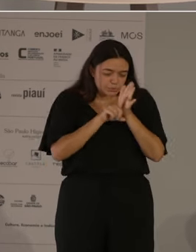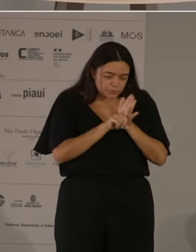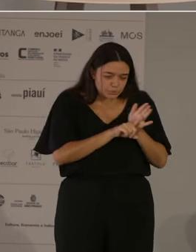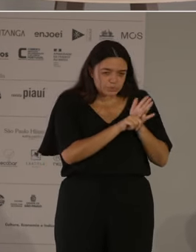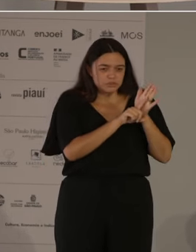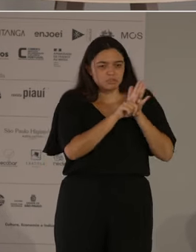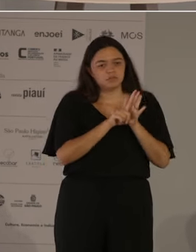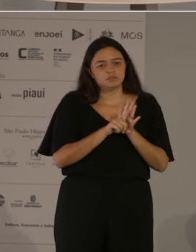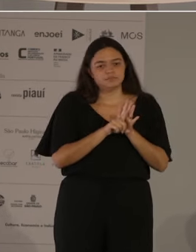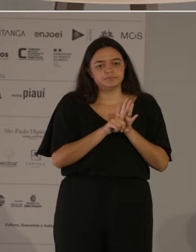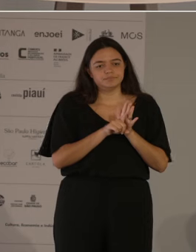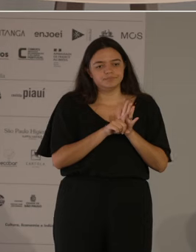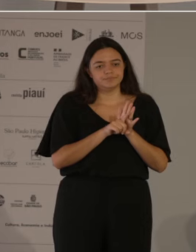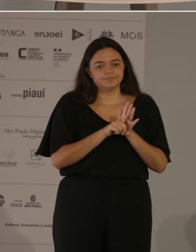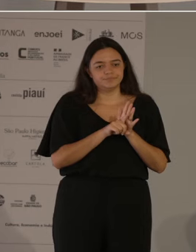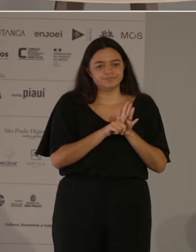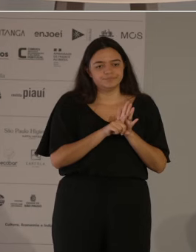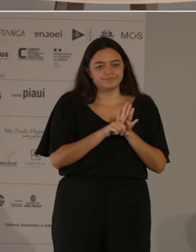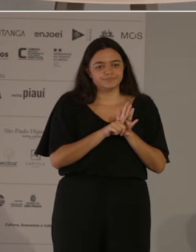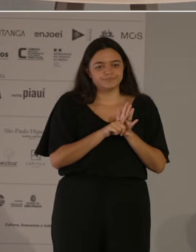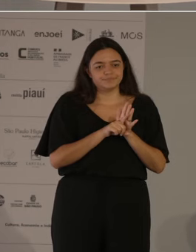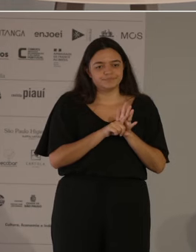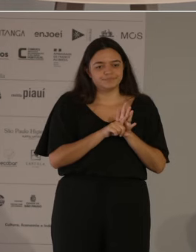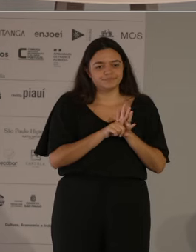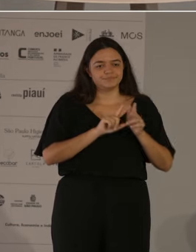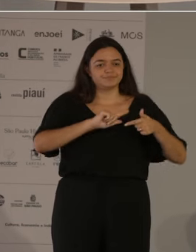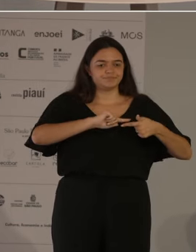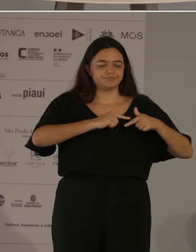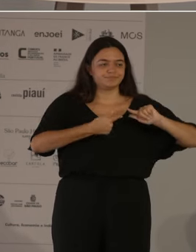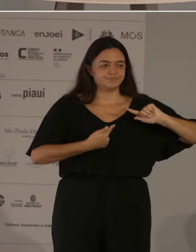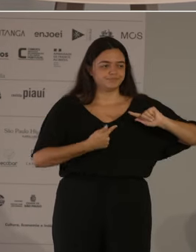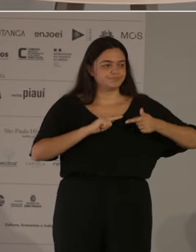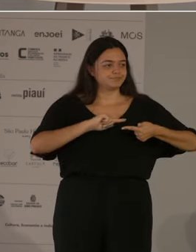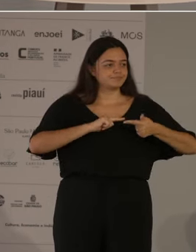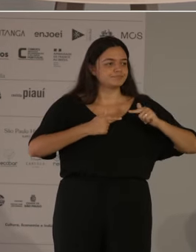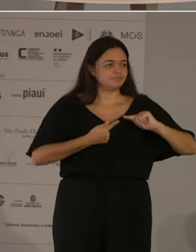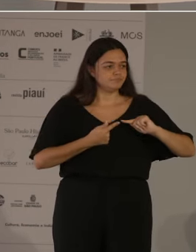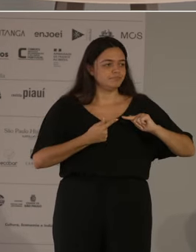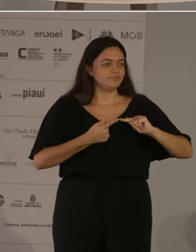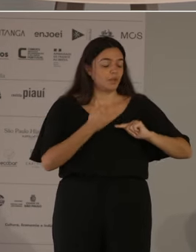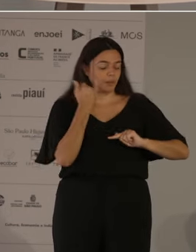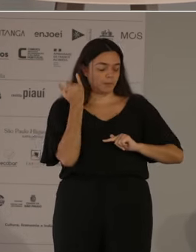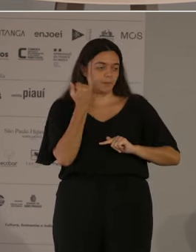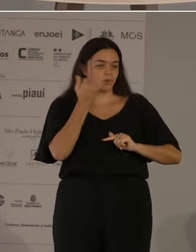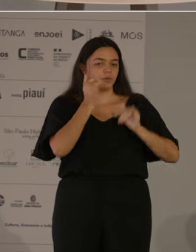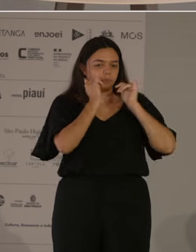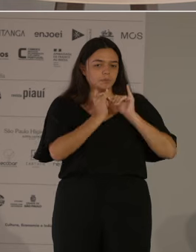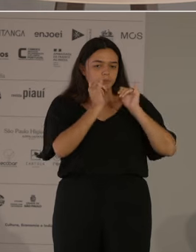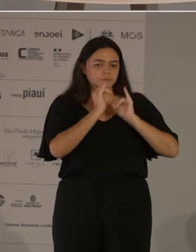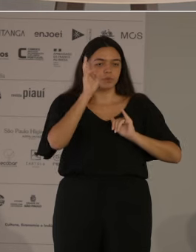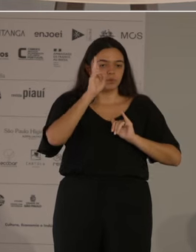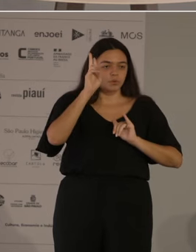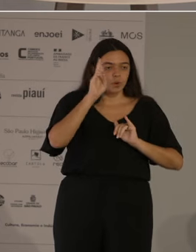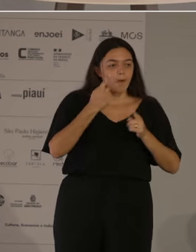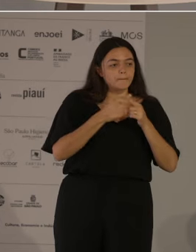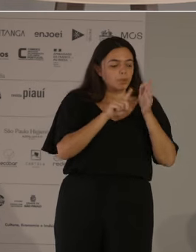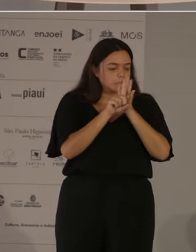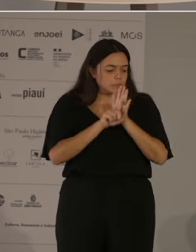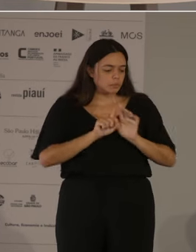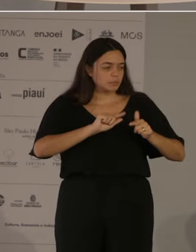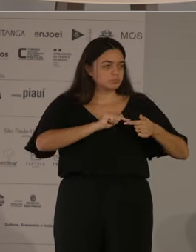genéticos, né, dos primeiros americanos, que é uma ferramenta importante para a gente contar essa história, e os estudos genéticos não mostram uma influência